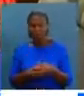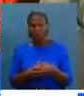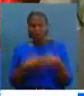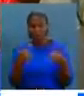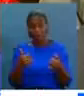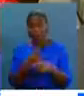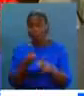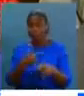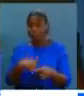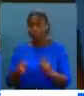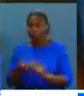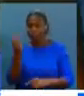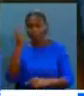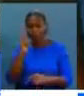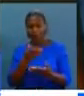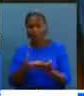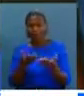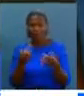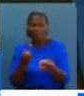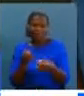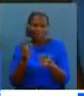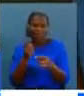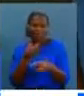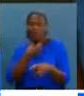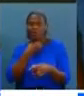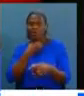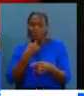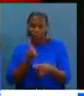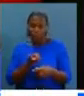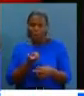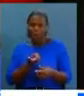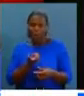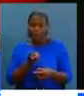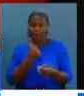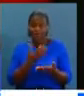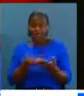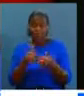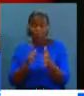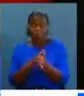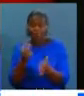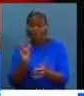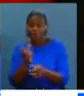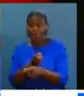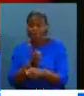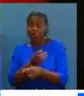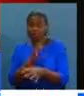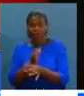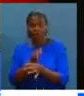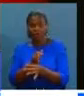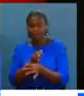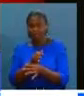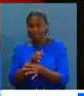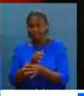para mim, não estou conseguindo valorizar um coche que é morna. Não está a trazer tudo o ano, aquele mesmo